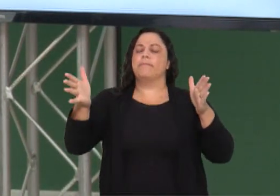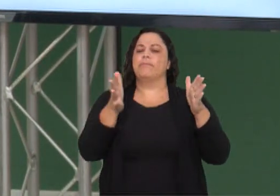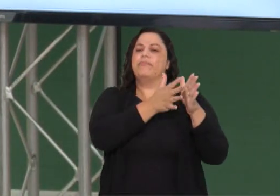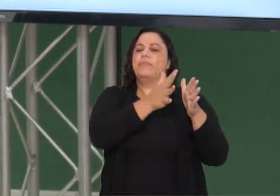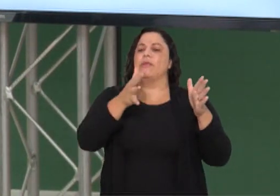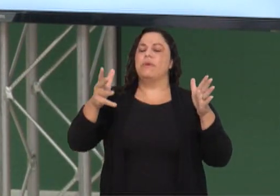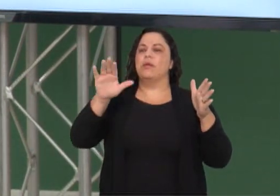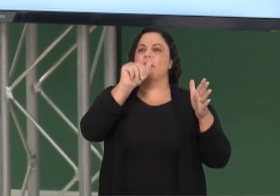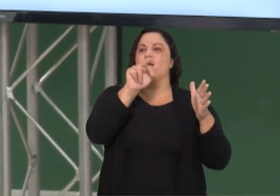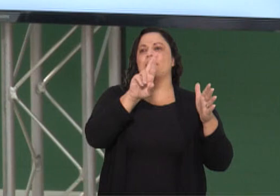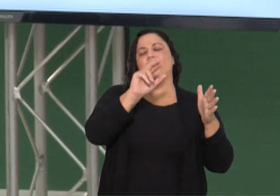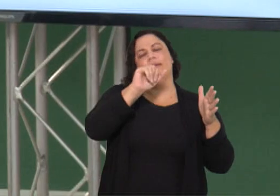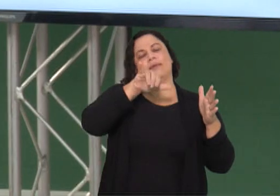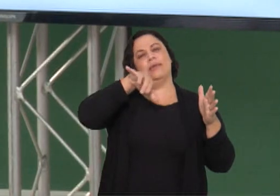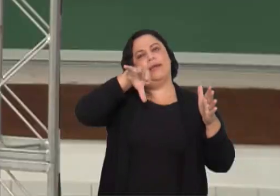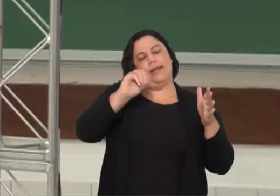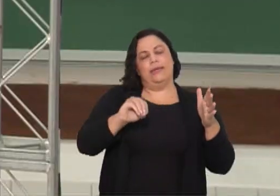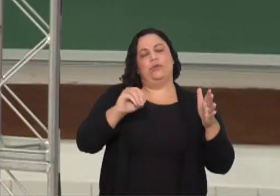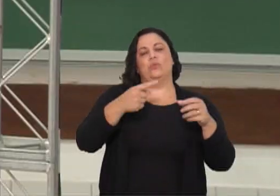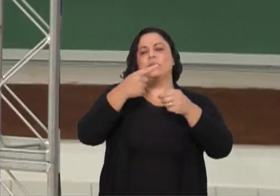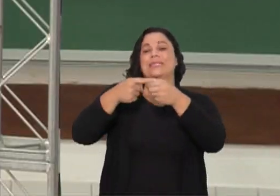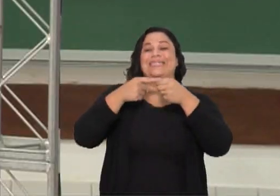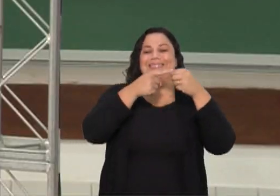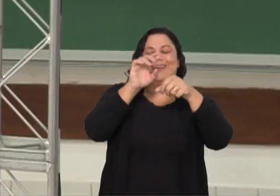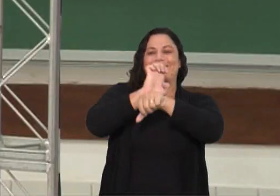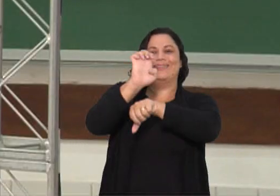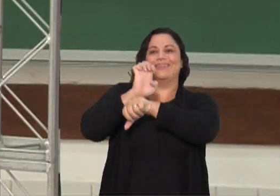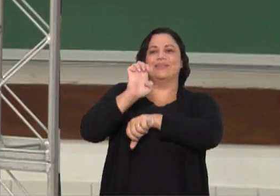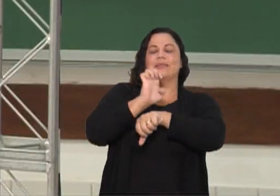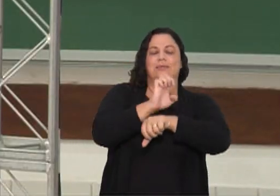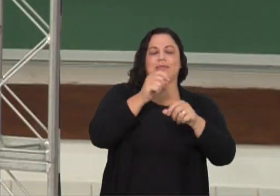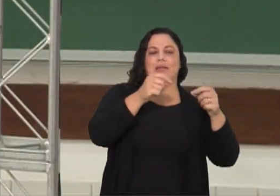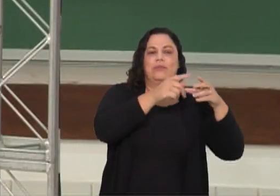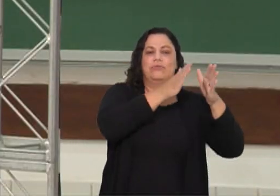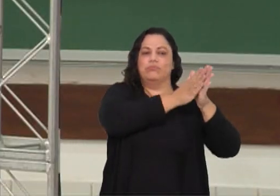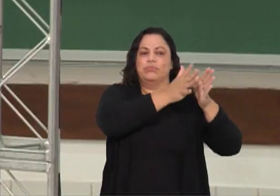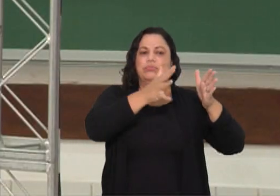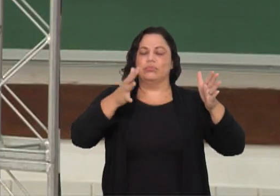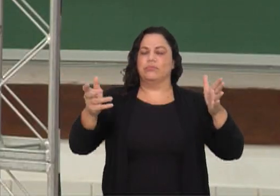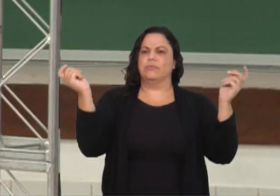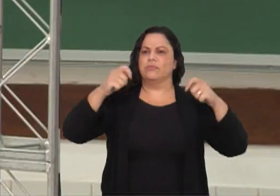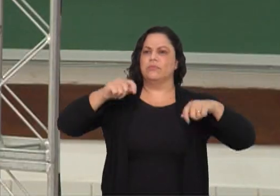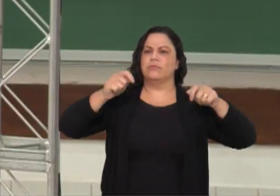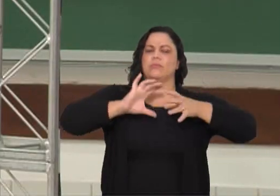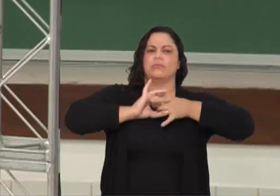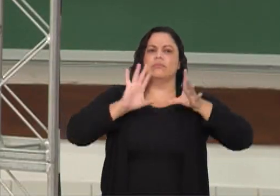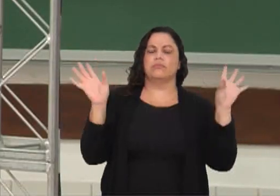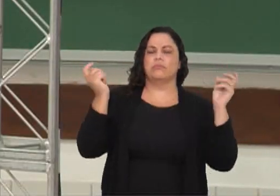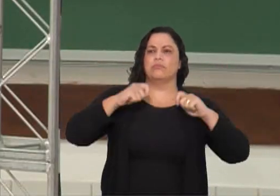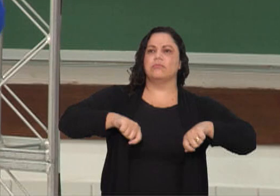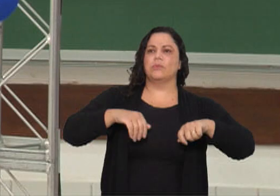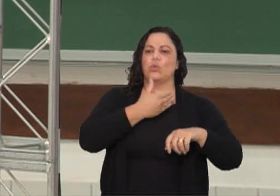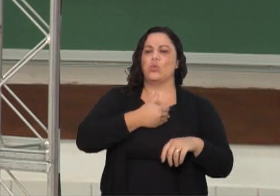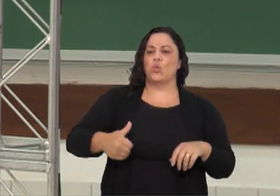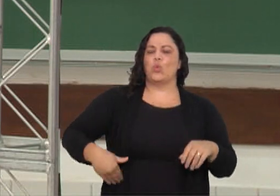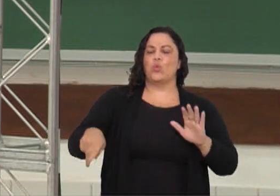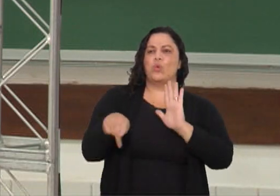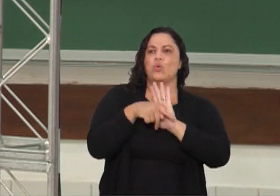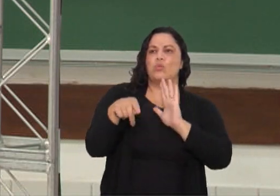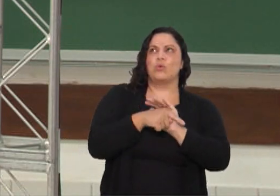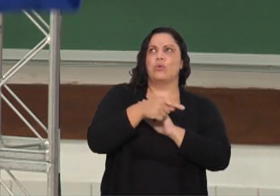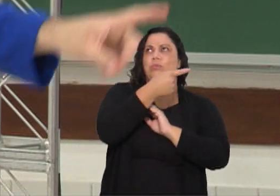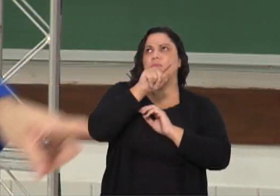São cidades-estados. Ou seja, são cidades que têm uma independência, uma autonomia, um governo próprio. Não podemos imaginar